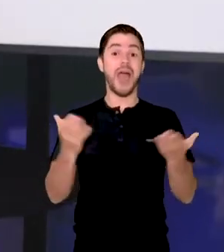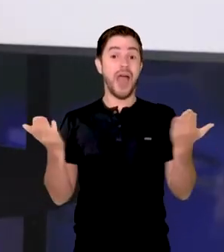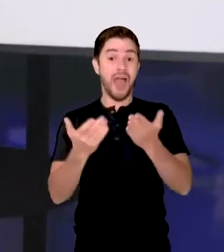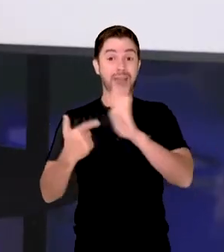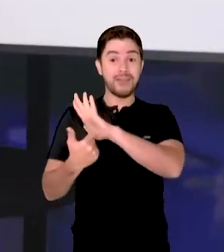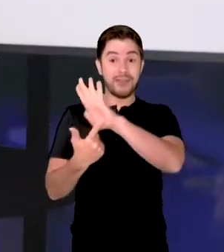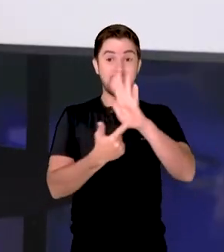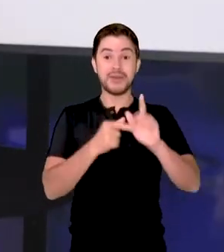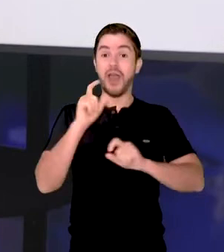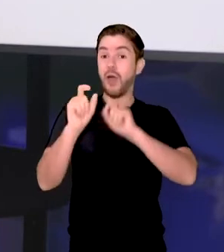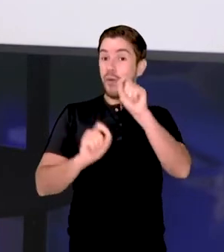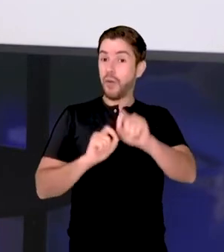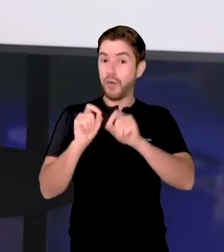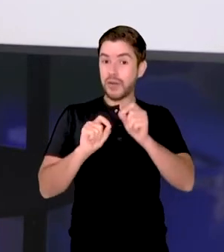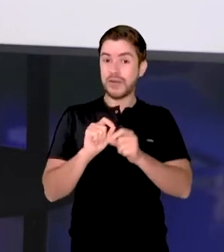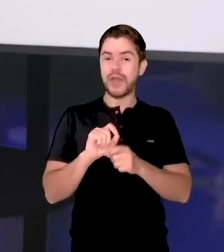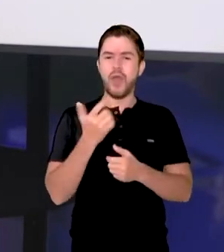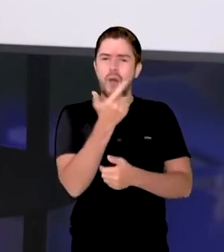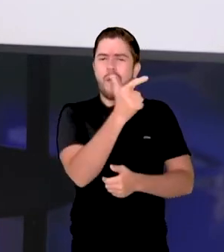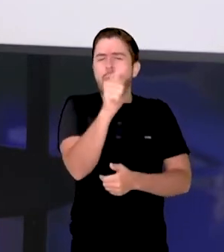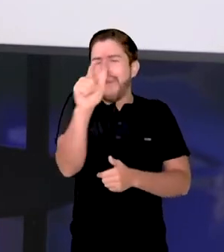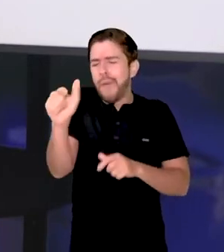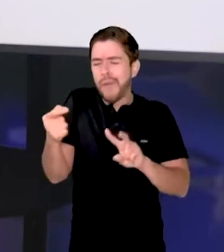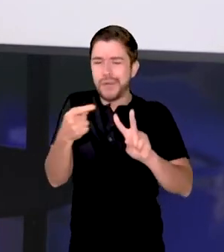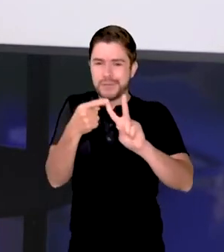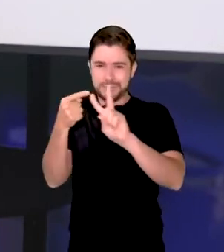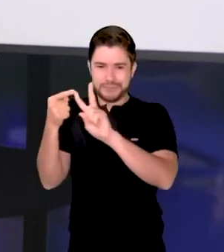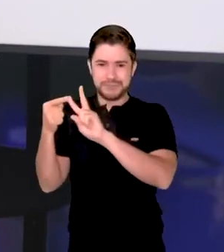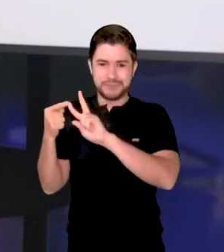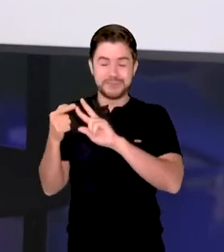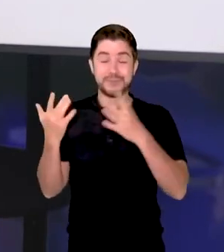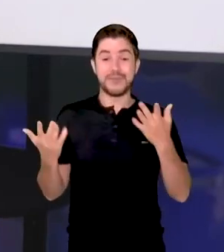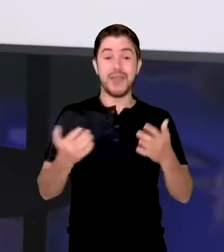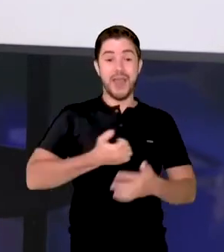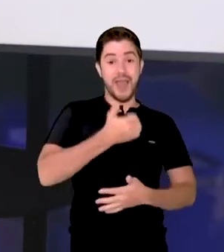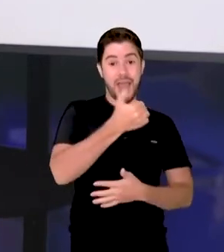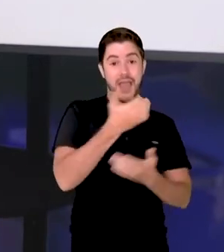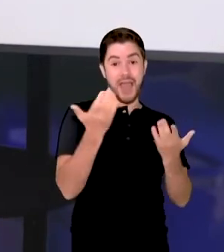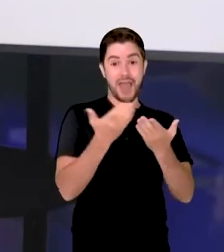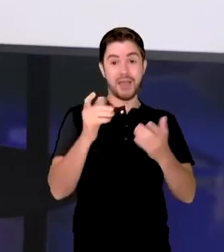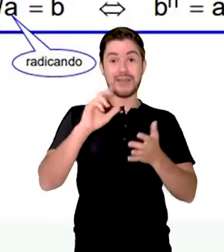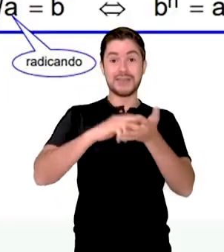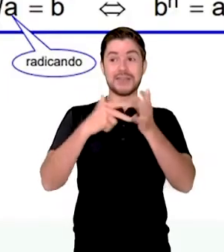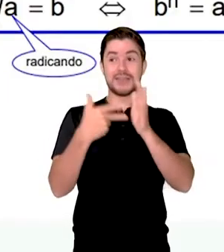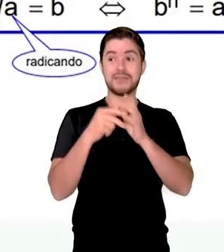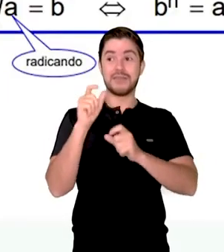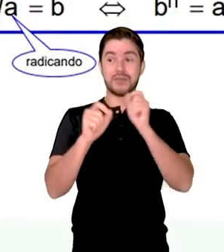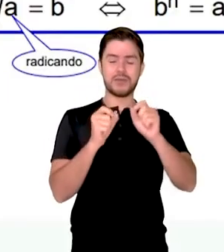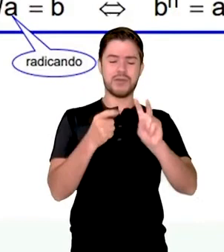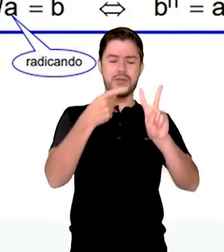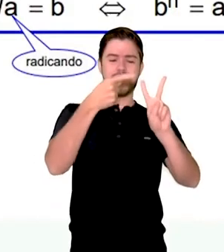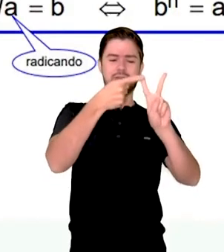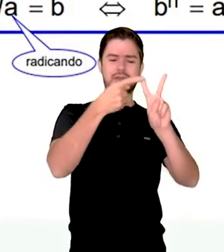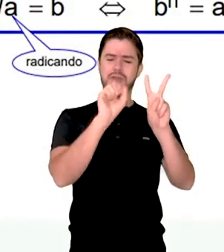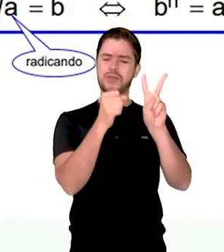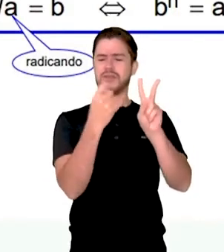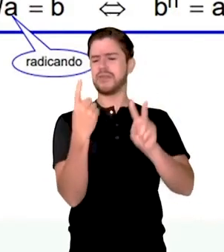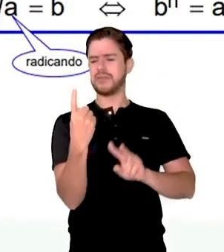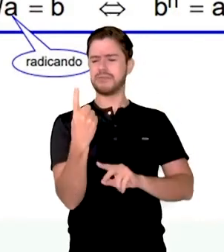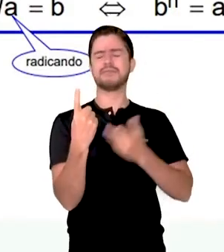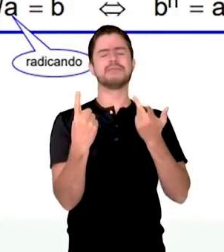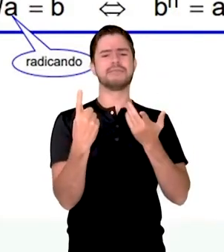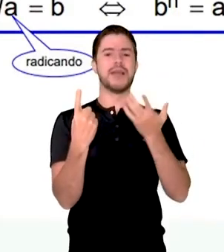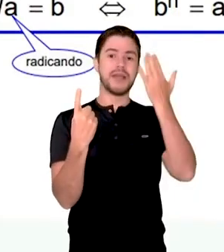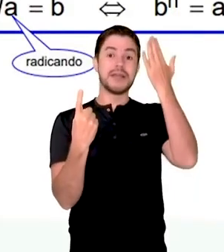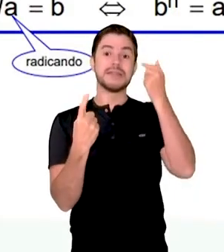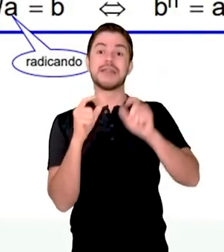também eu vou trazer outras raízes para vocês a primeira que eu trouxe a raiz quadrada de 81 Beleza a gente